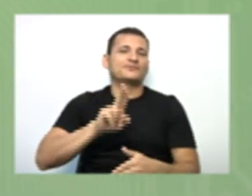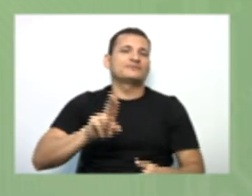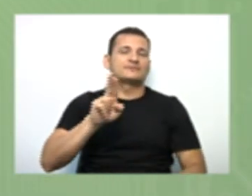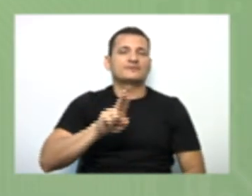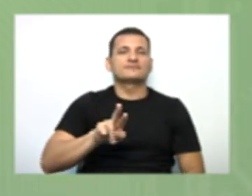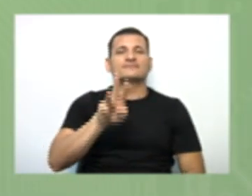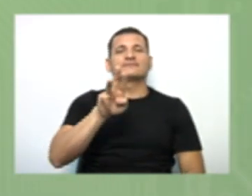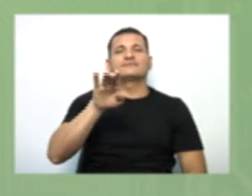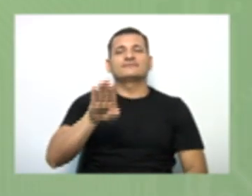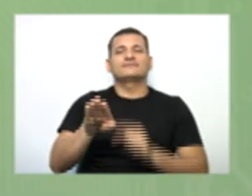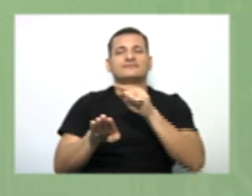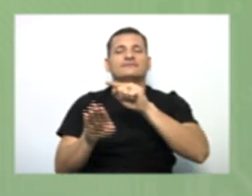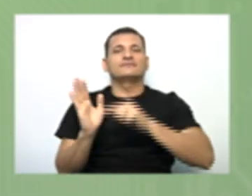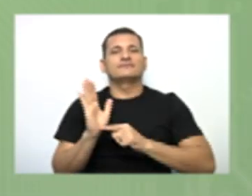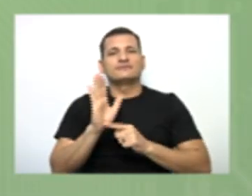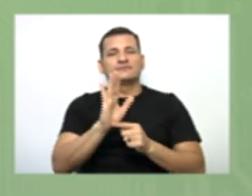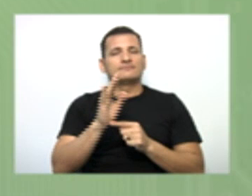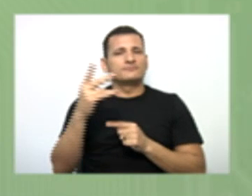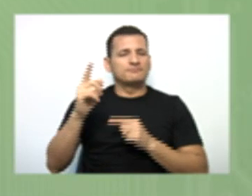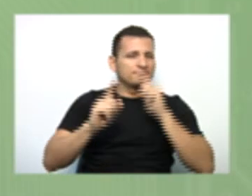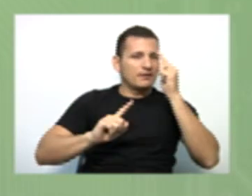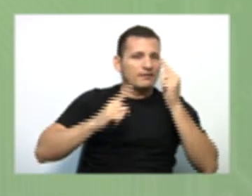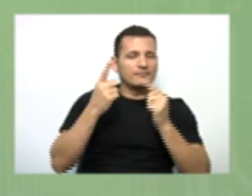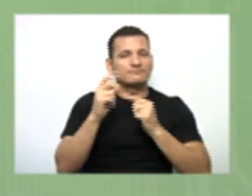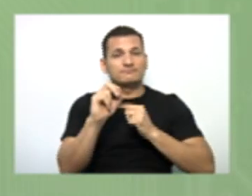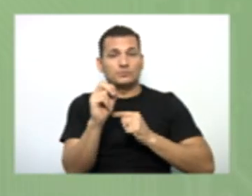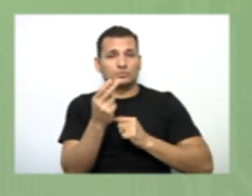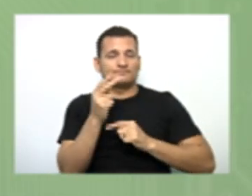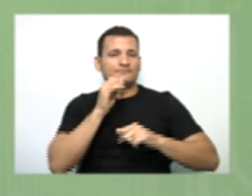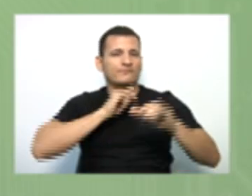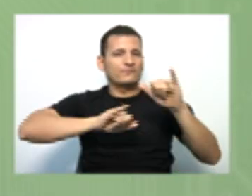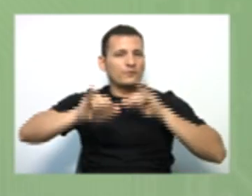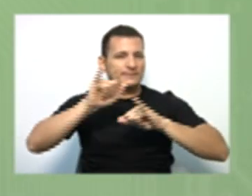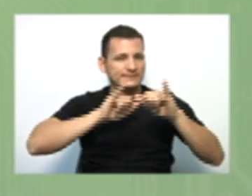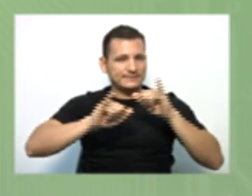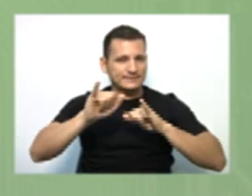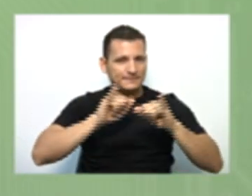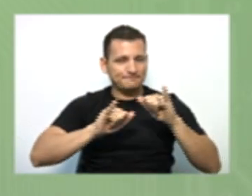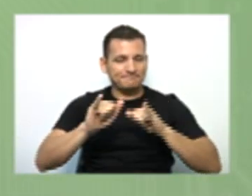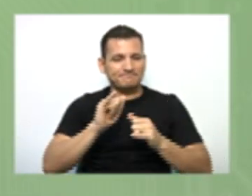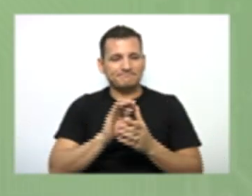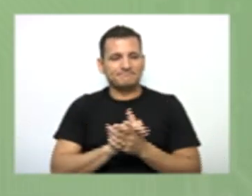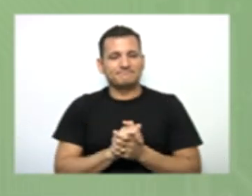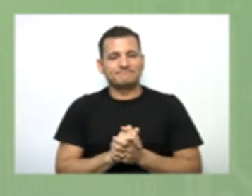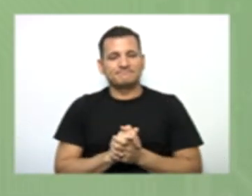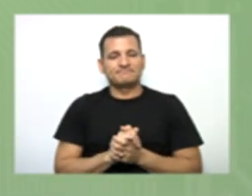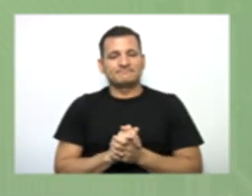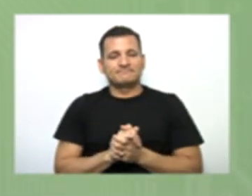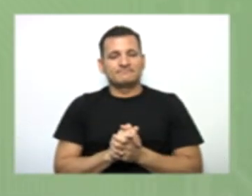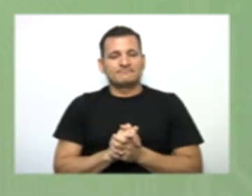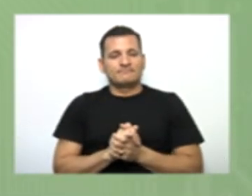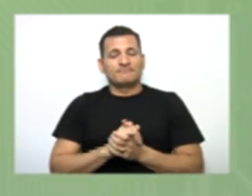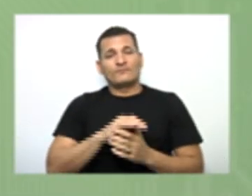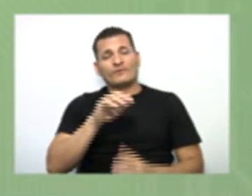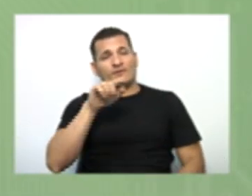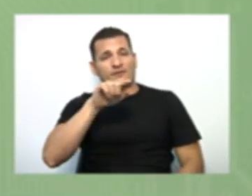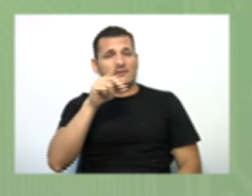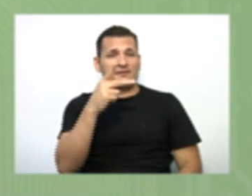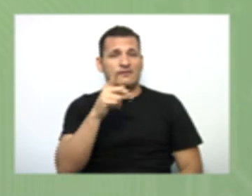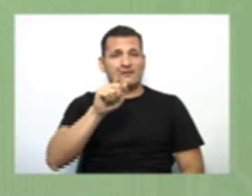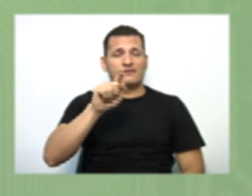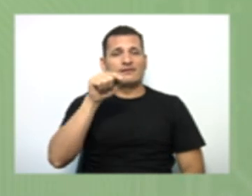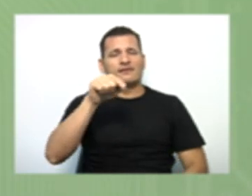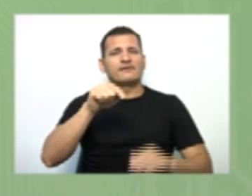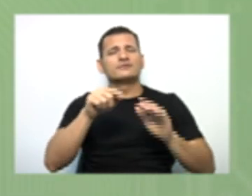suas ideias ou fornecer informações. Geralmente, olha o nosso grandioso aqui, as páginas encontram-se